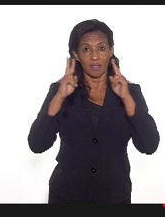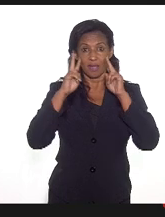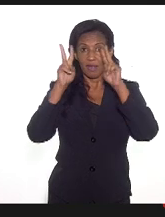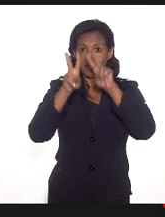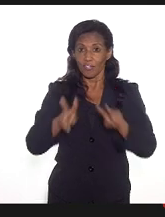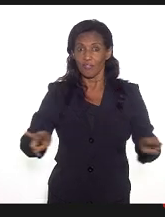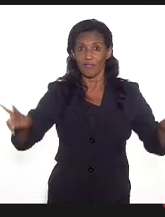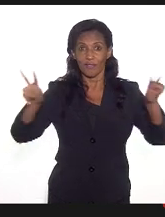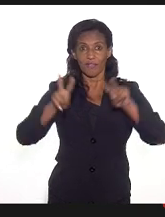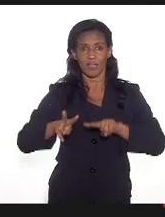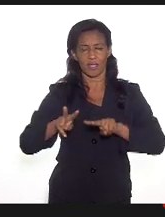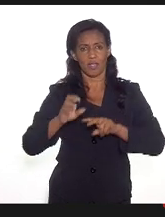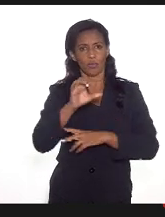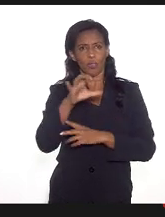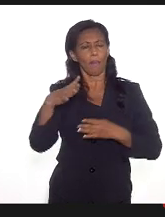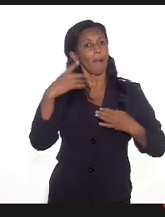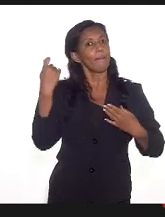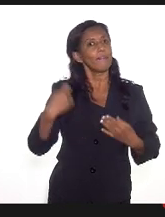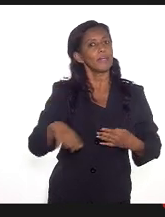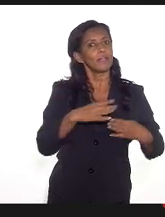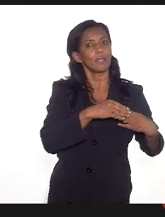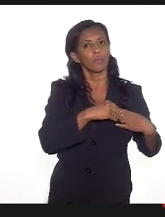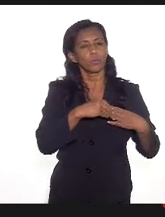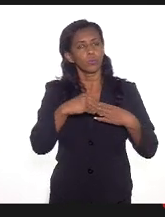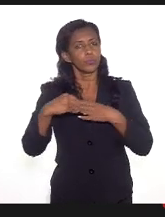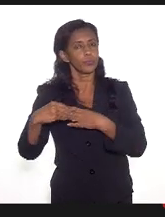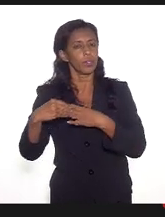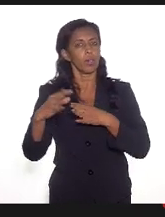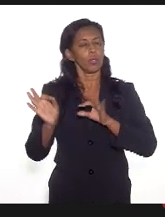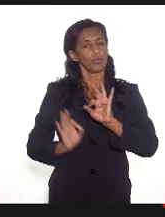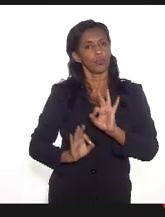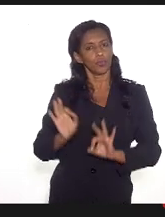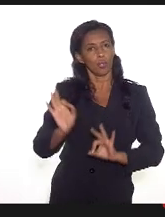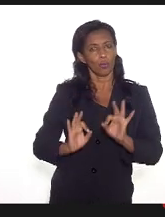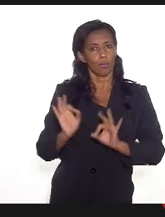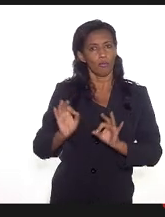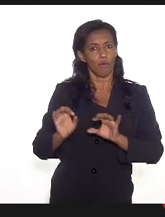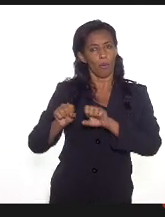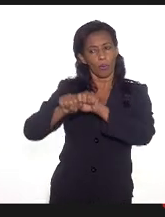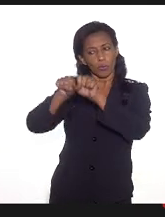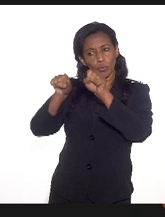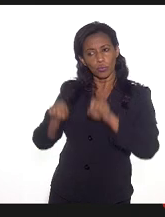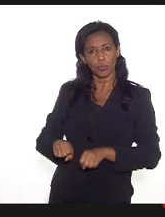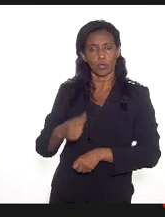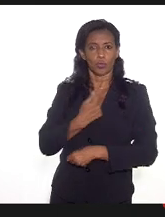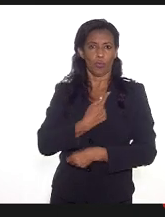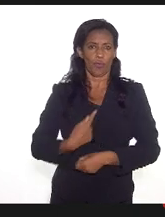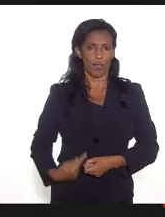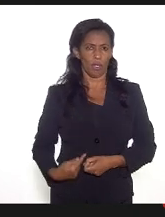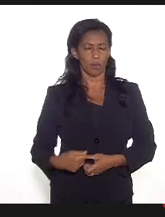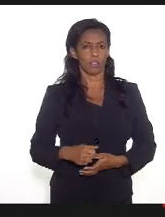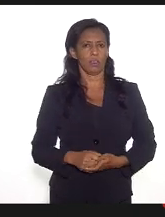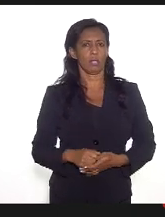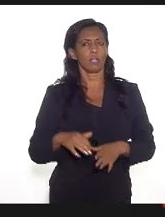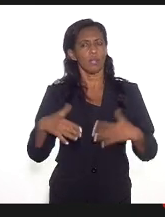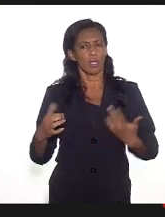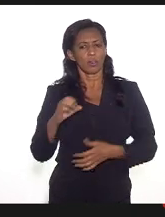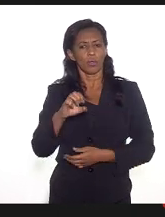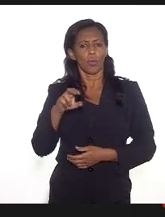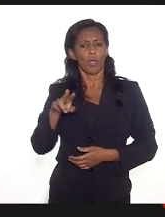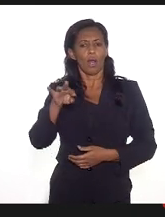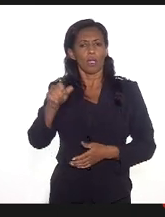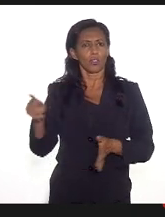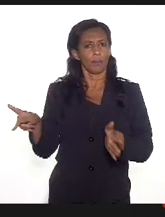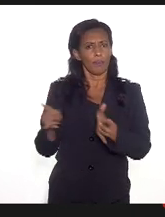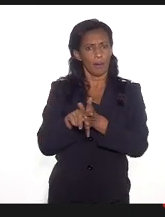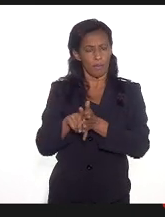cluster. Mas isso tem que ser conduzido, de alguma forma, por uma estrutura de governança, e é isso que o cluster permite.